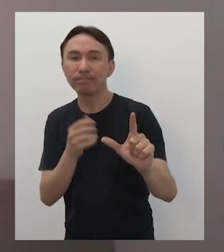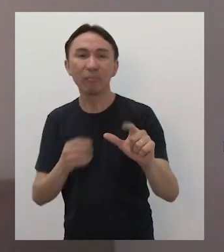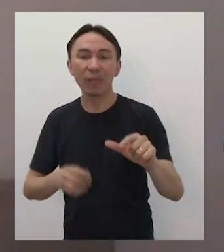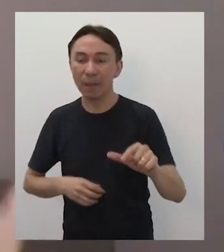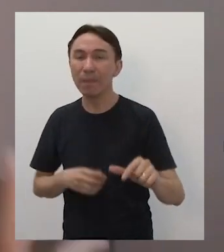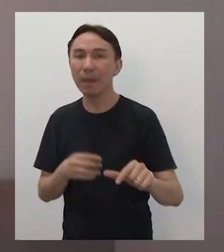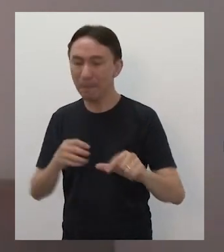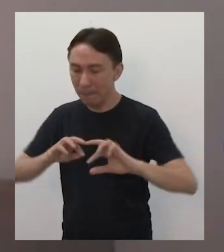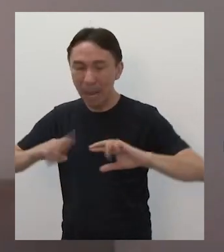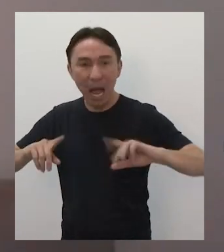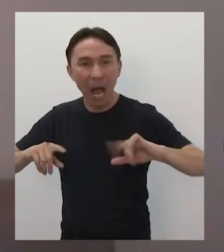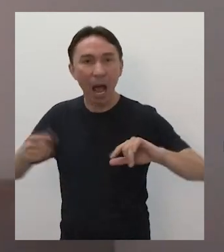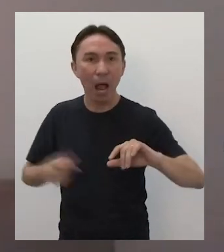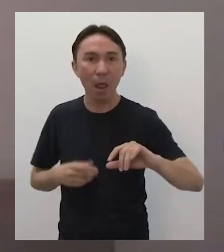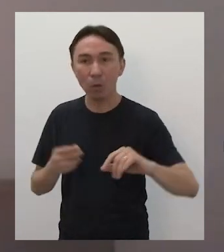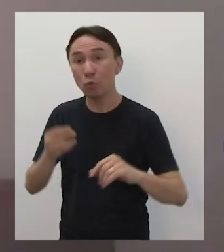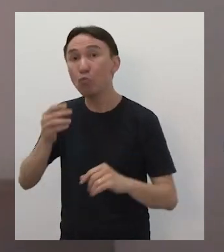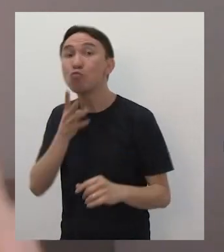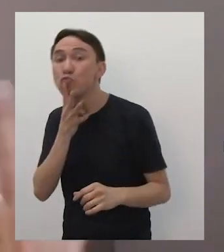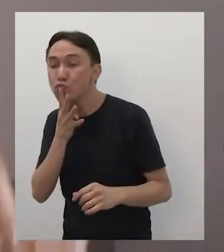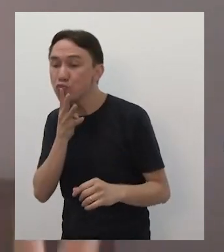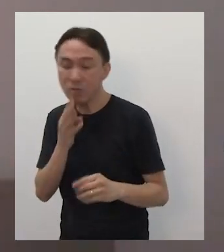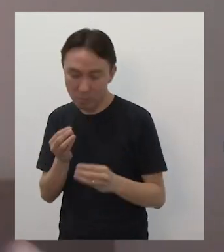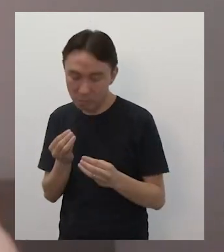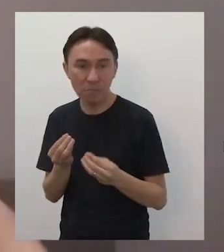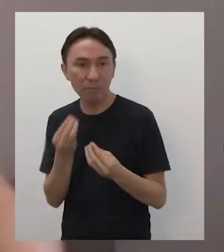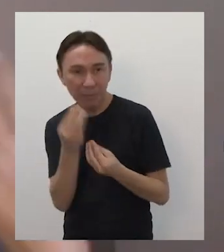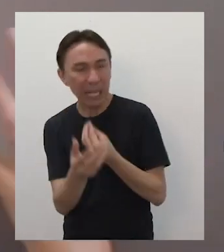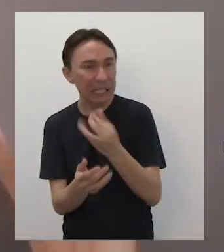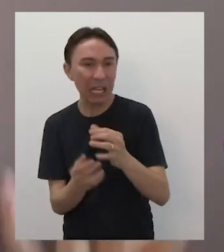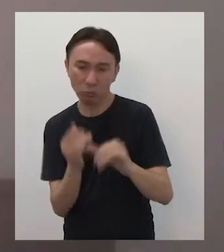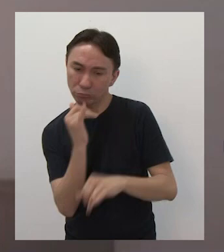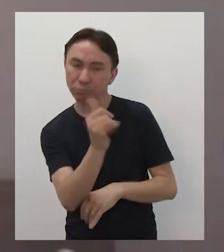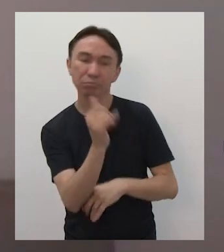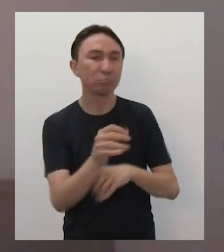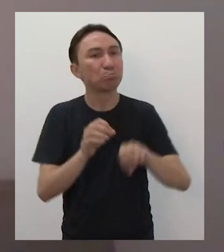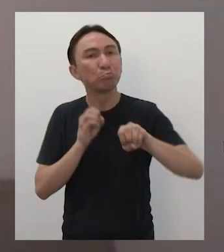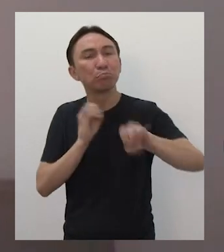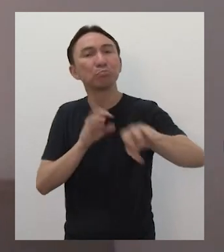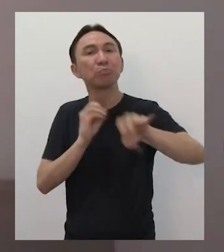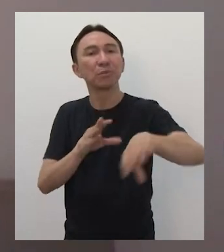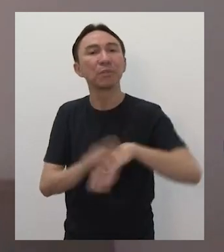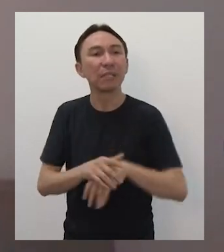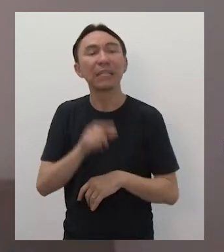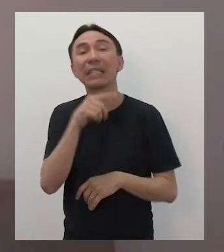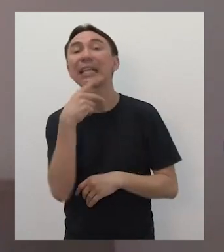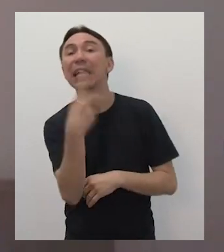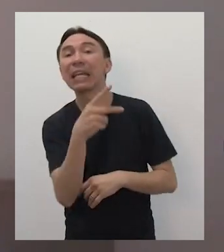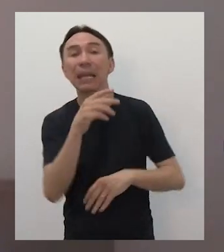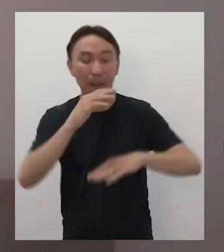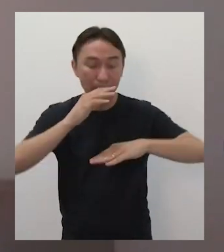pessoas, para trocar com o outro, para conhecer o fazer, as práticas do outro e agregar no meu